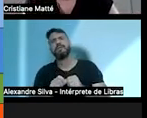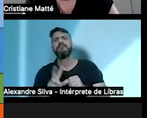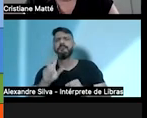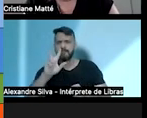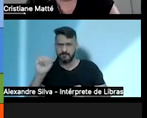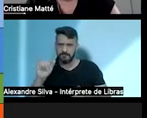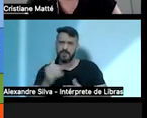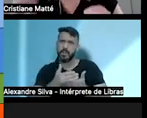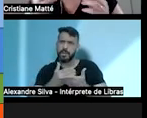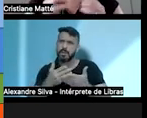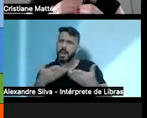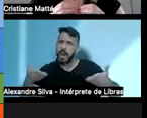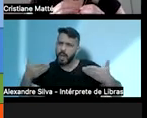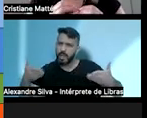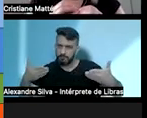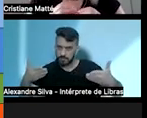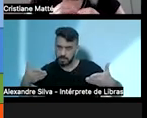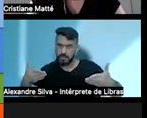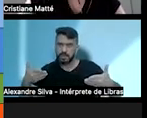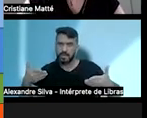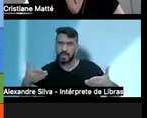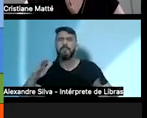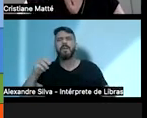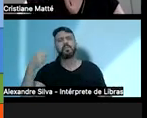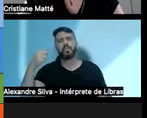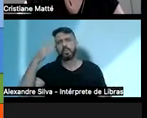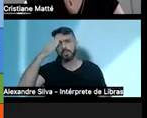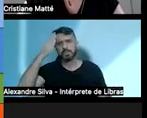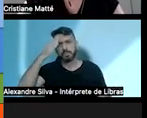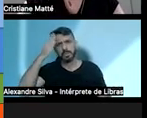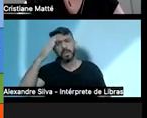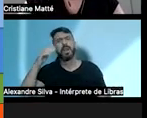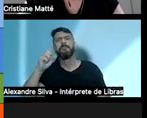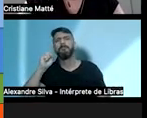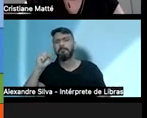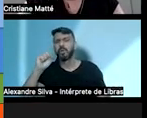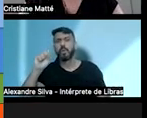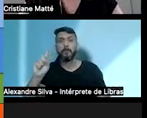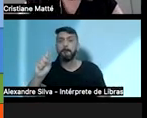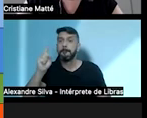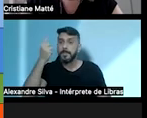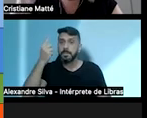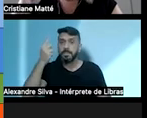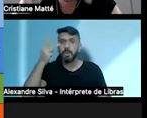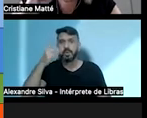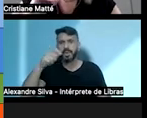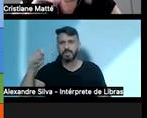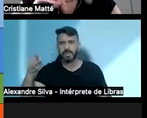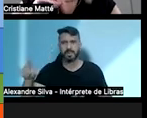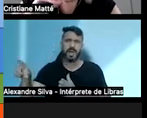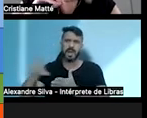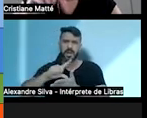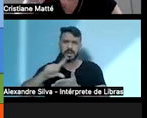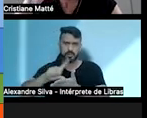mais leve. Mas é consenso que ela pode começar no primeiro trimestre, antes das